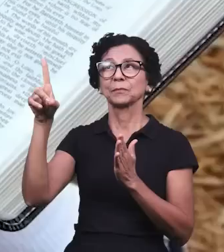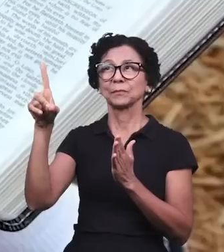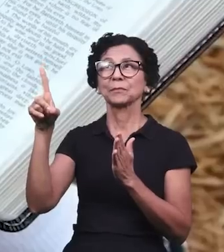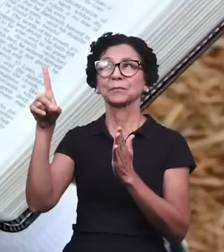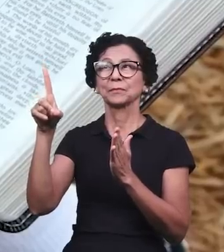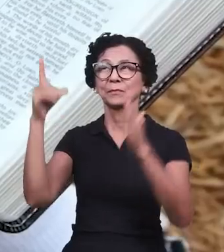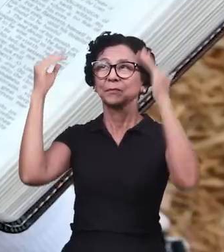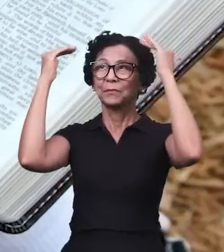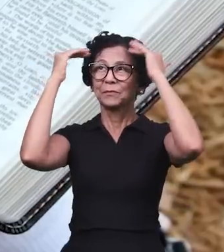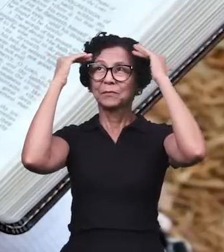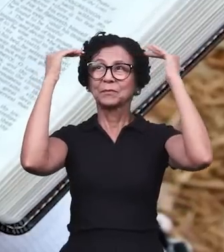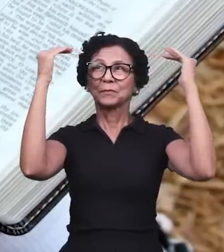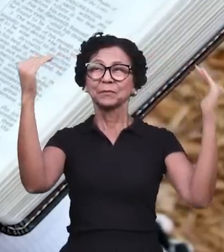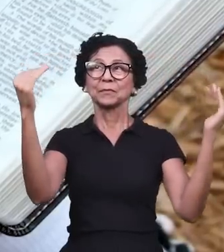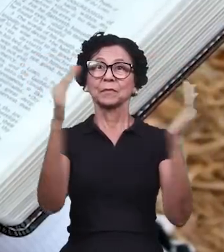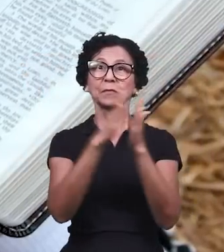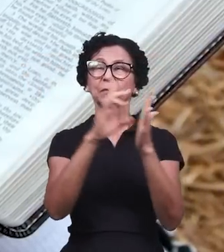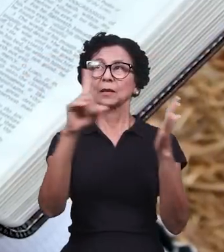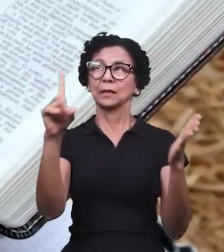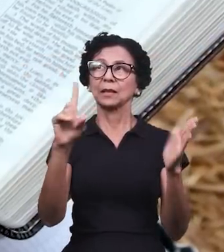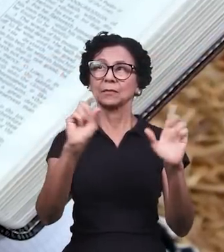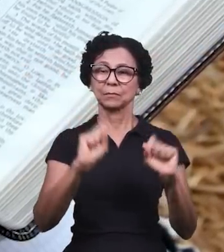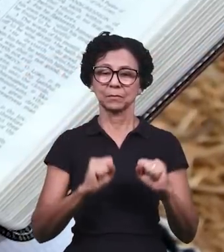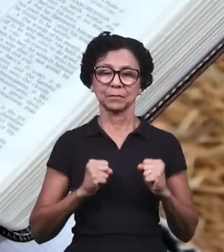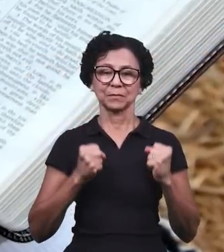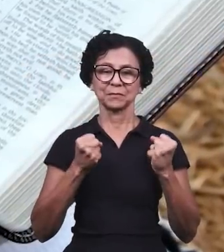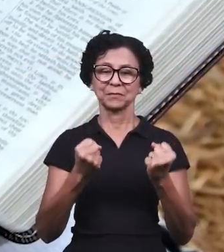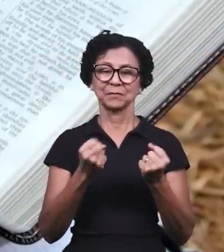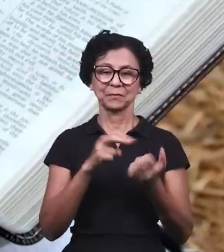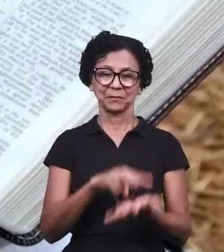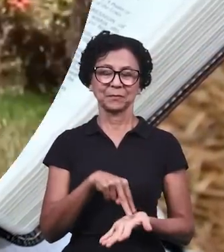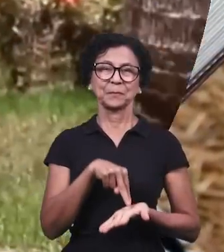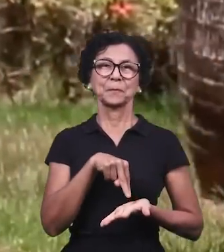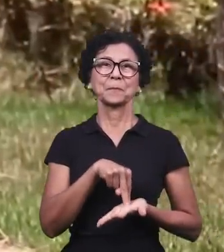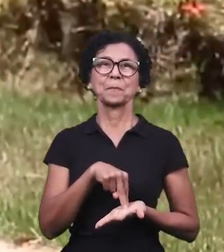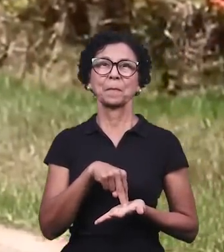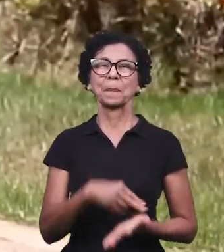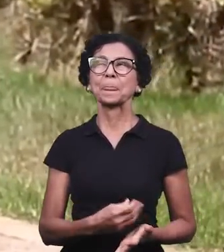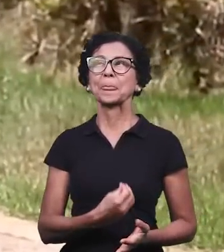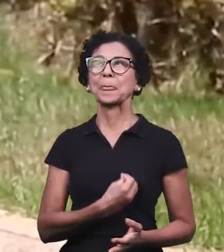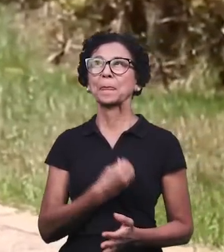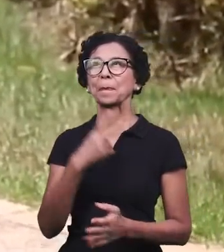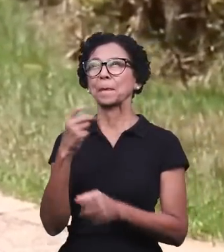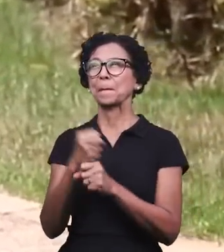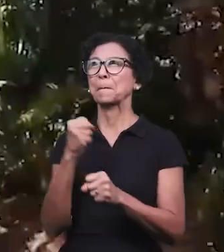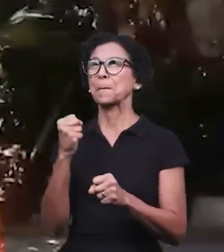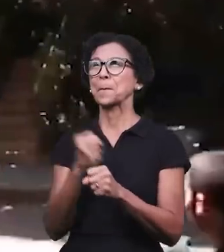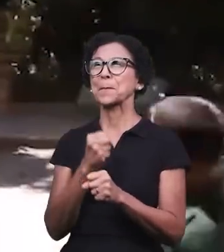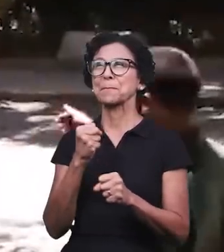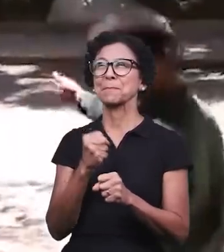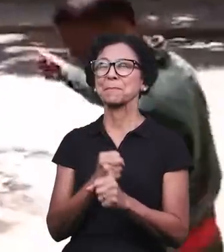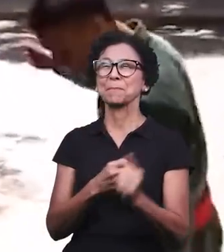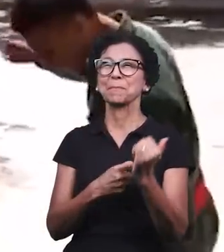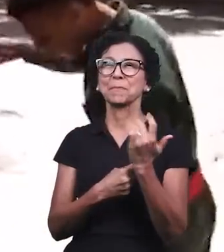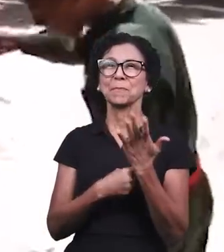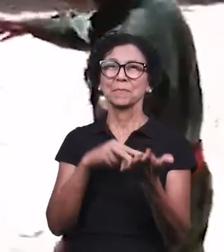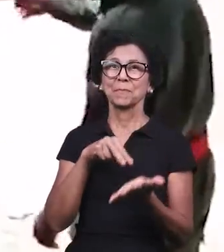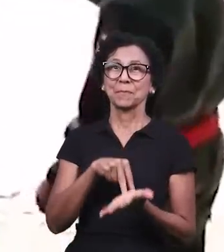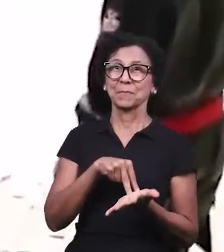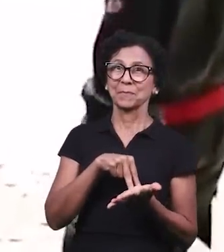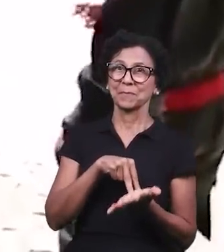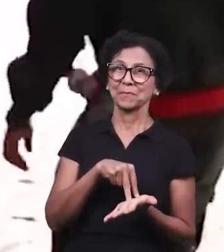os irmãos aí na leitura da palavra, no conhecimento. Pastor Alexandre. Bem, a paz do Senhor, aguardamos no próximo, na sequência, Amém.